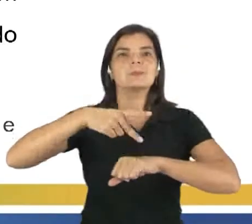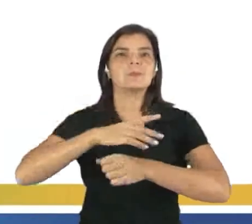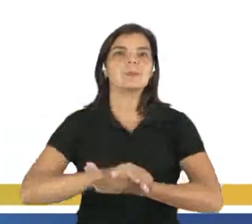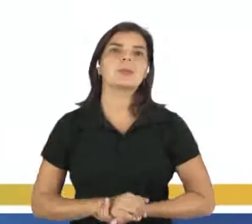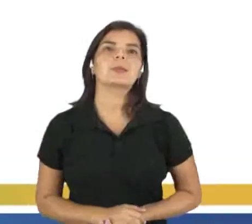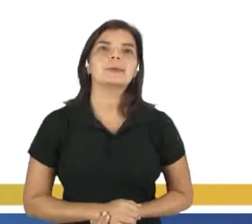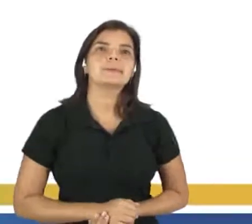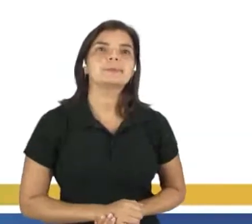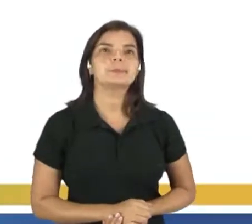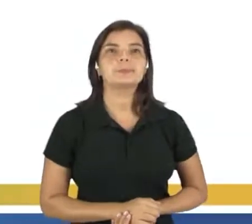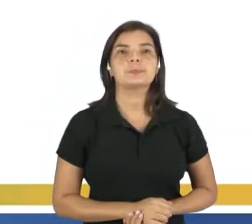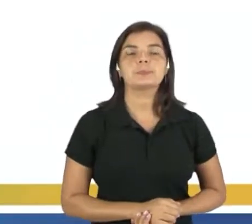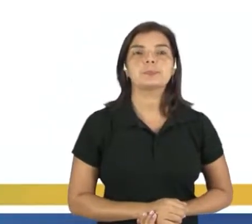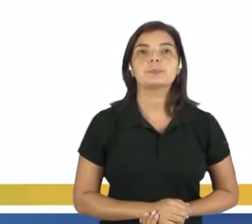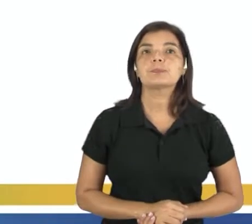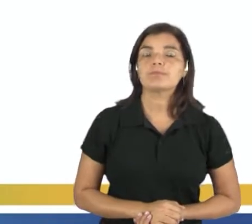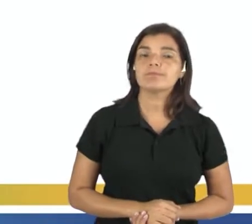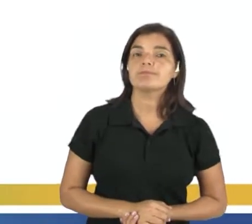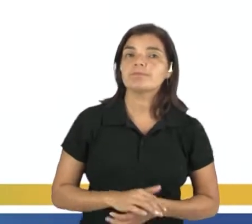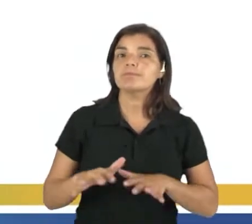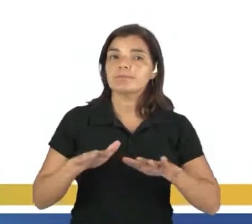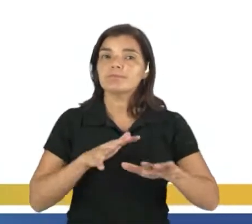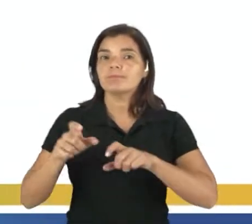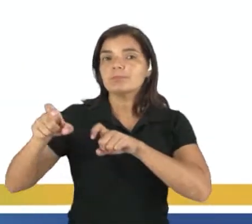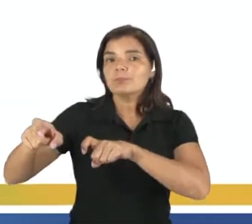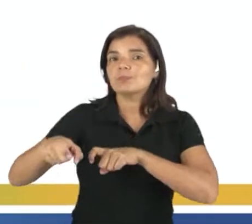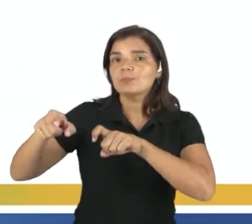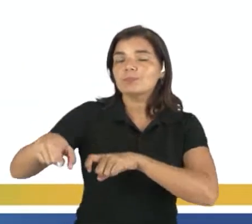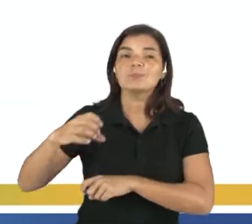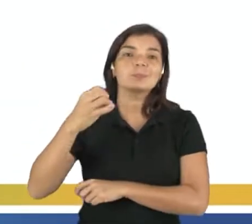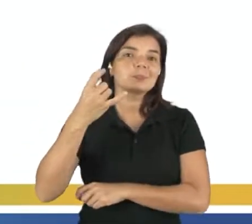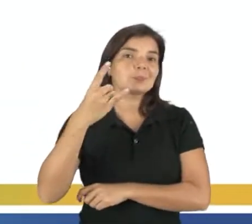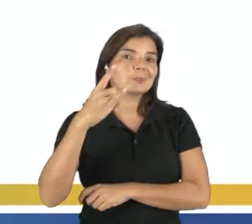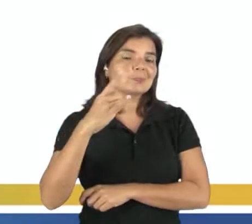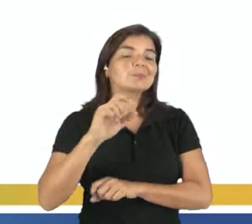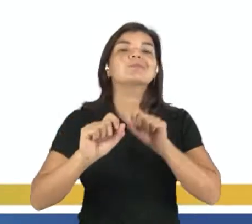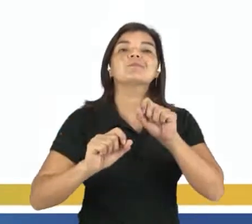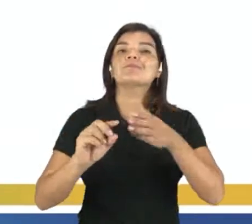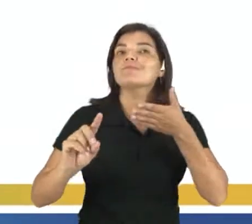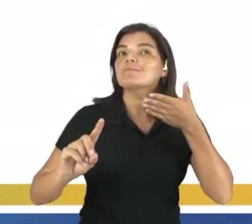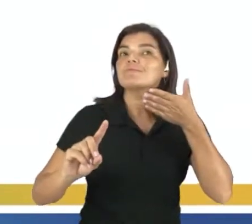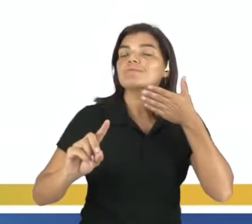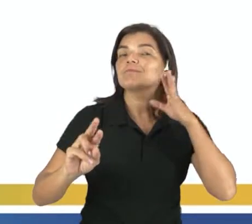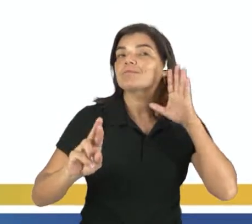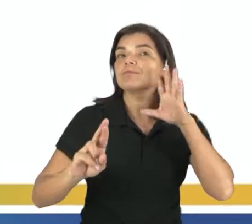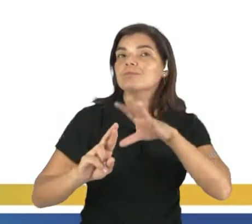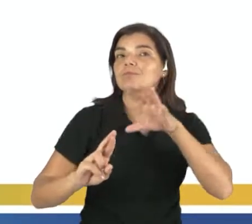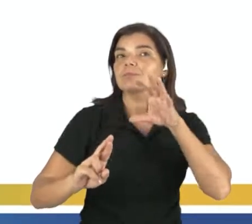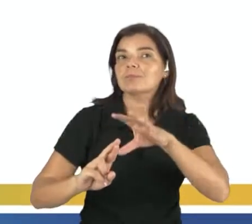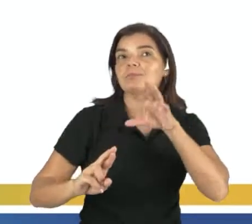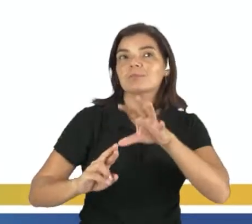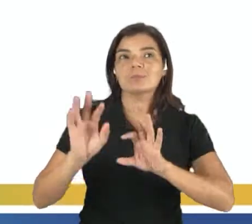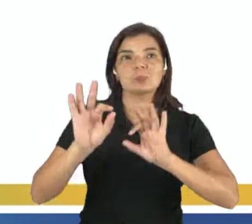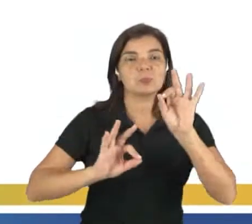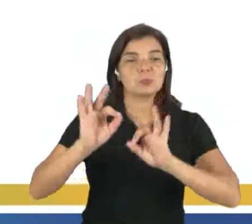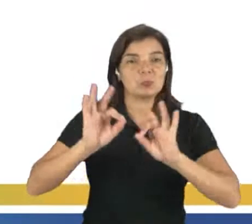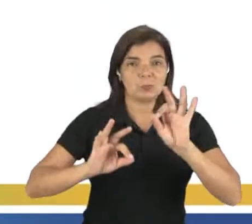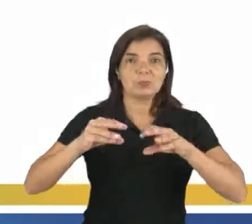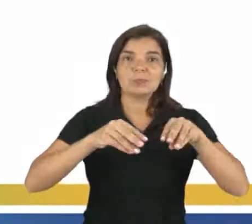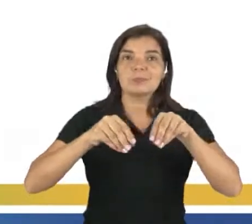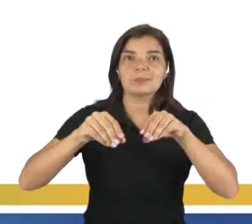país. Os movimentos no campo na Bolívia e o que isso influencia na questão da estrutura